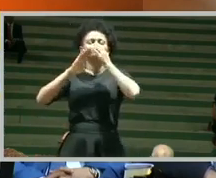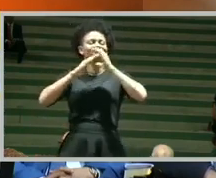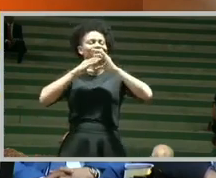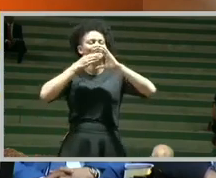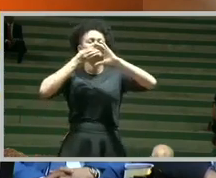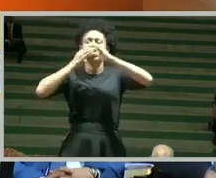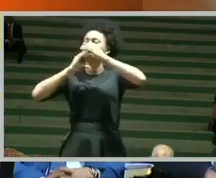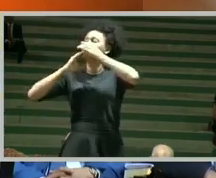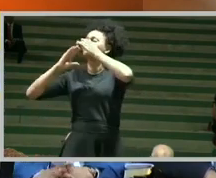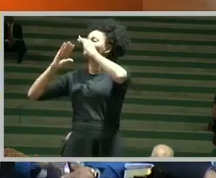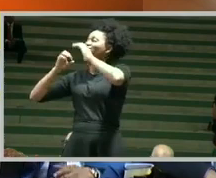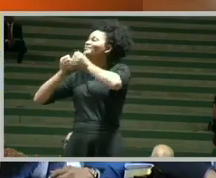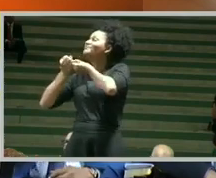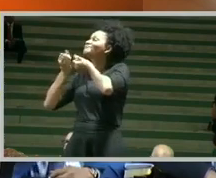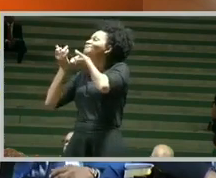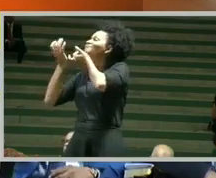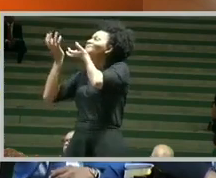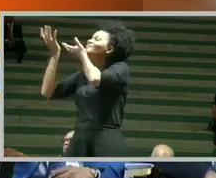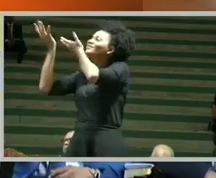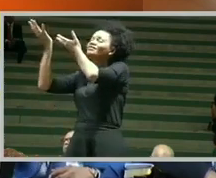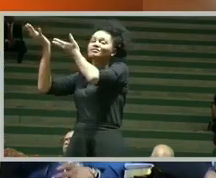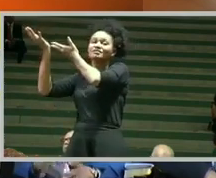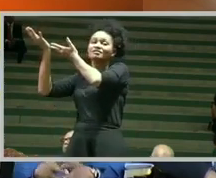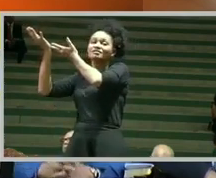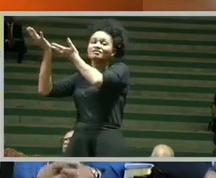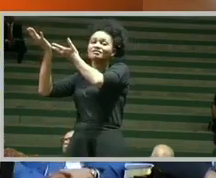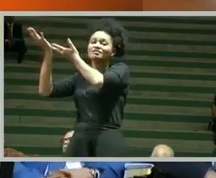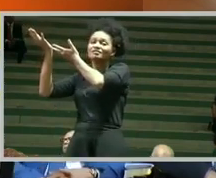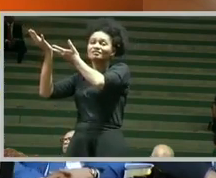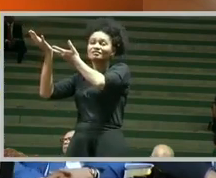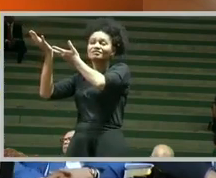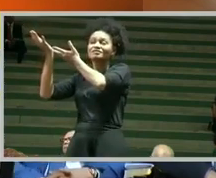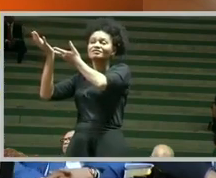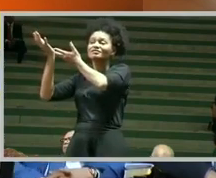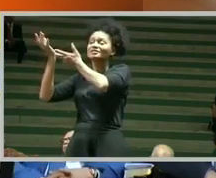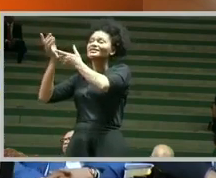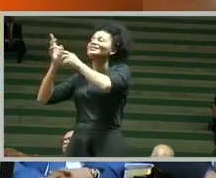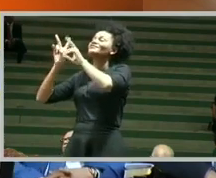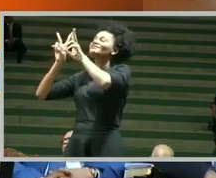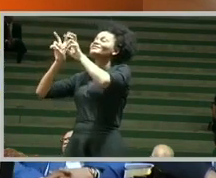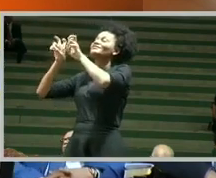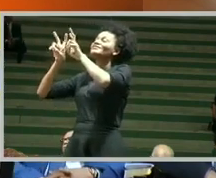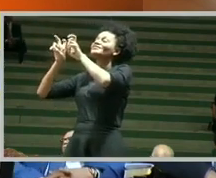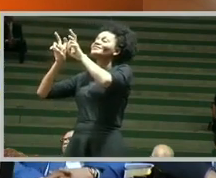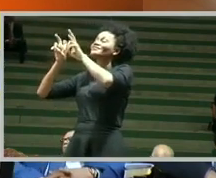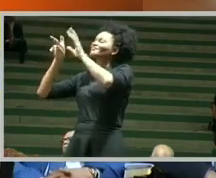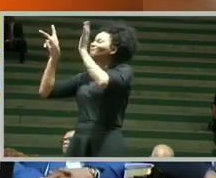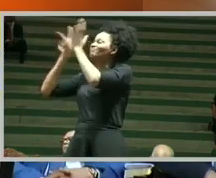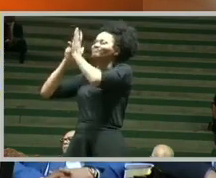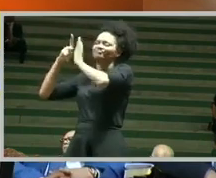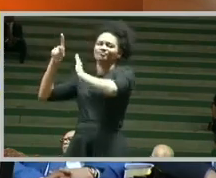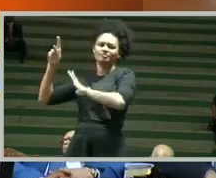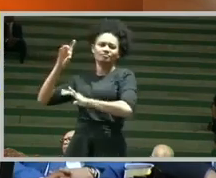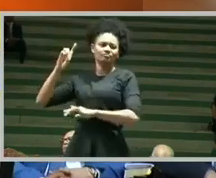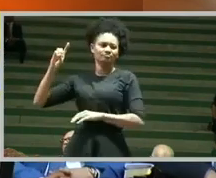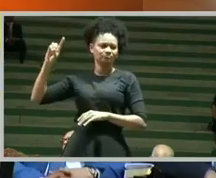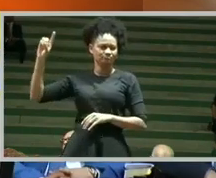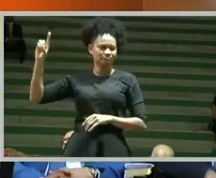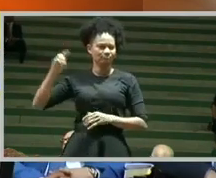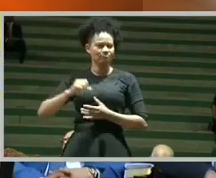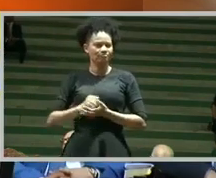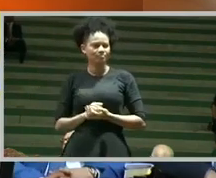cantando para Deus e sobre Deus. Em outras